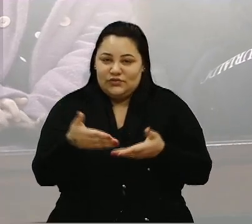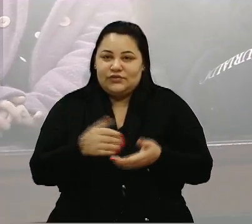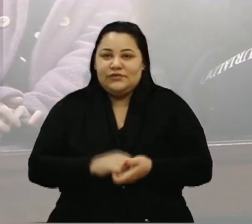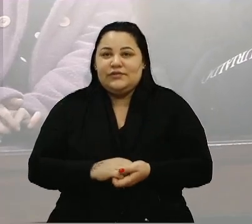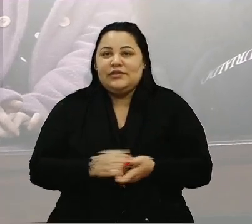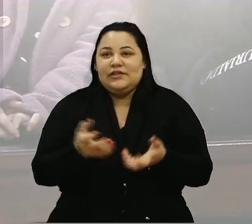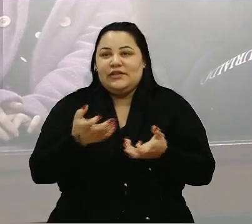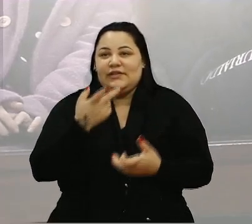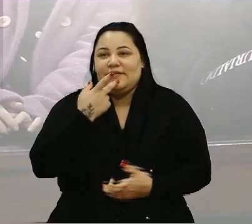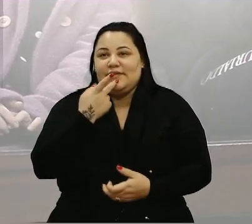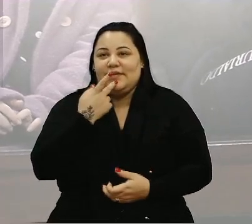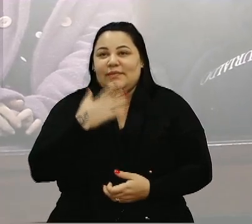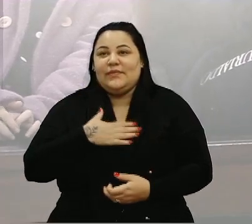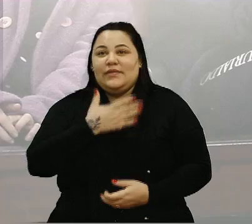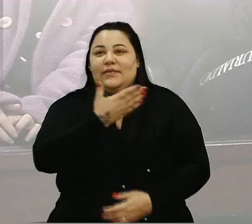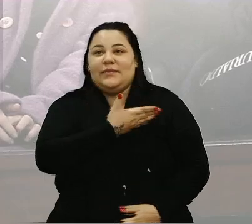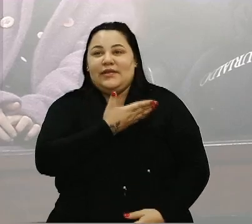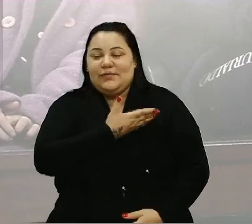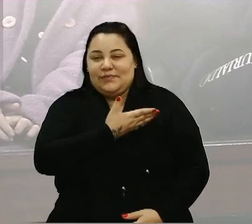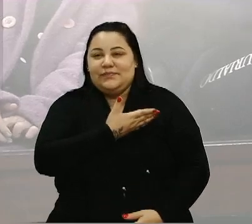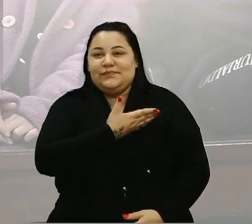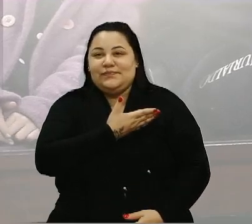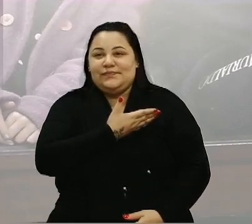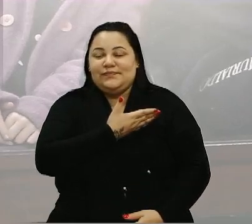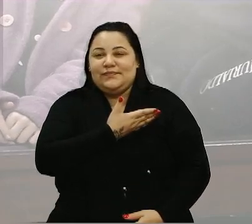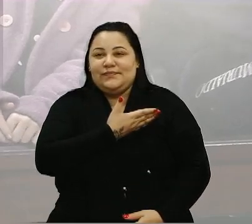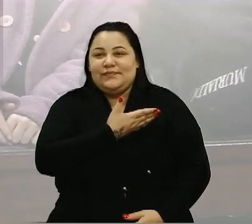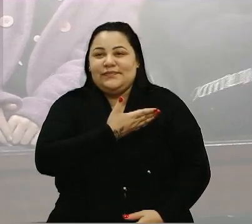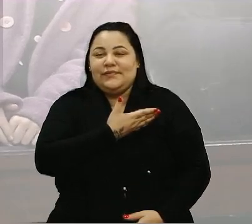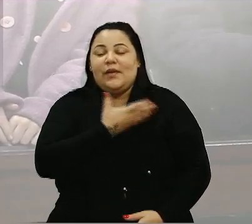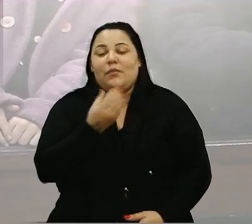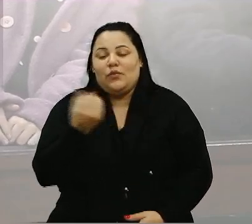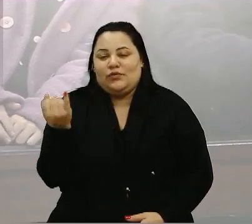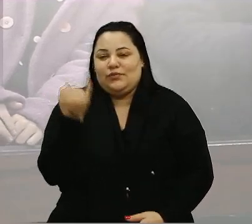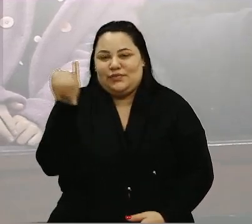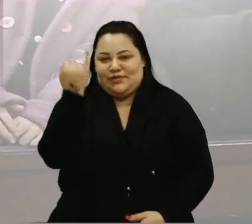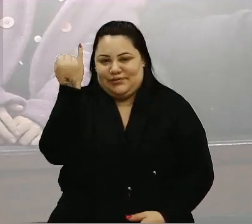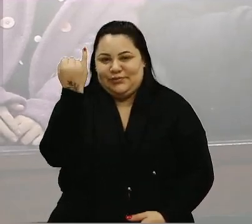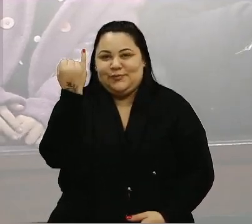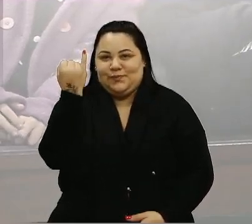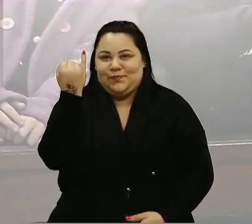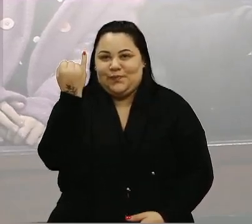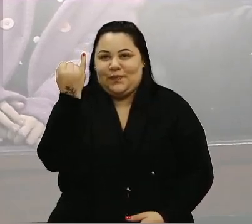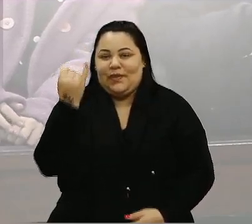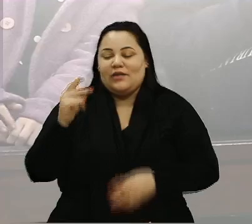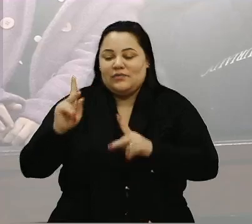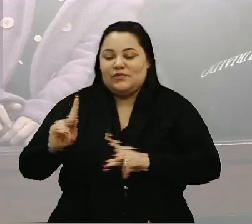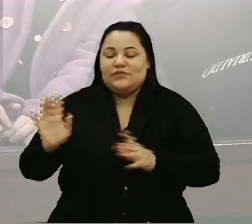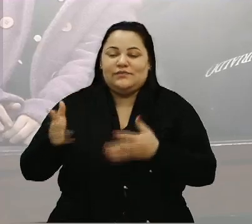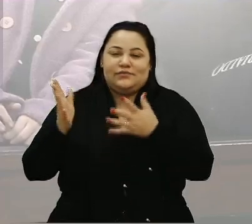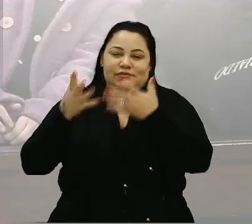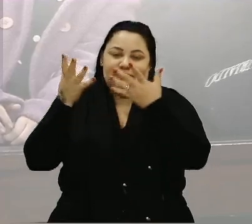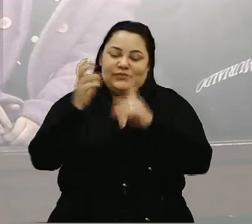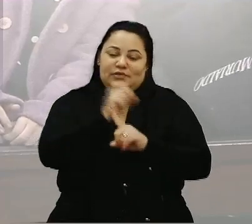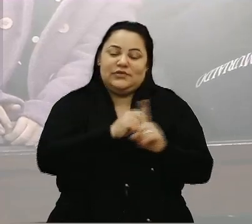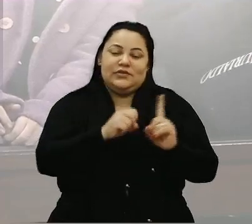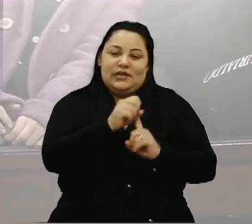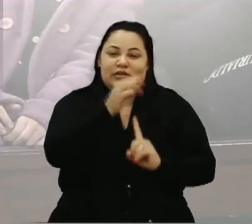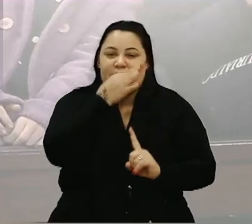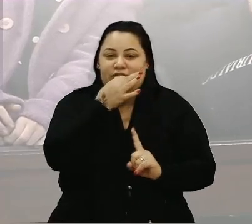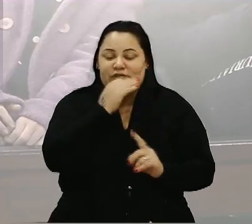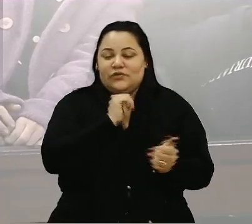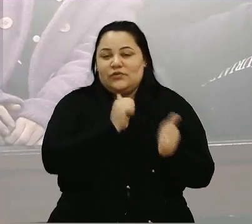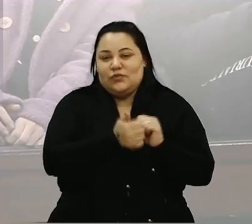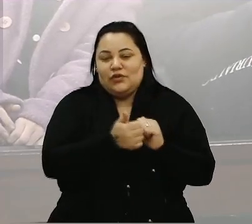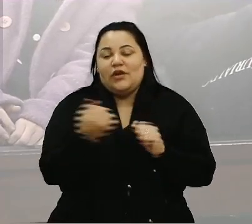amigo Gemerson que é importante essas pessoas estimular para a sociedade de Caxias do Sul, que o